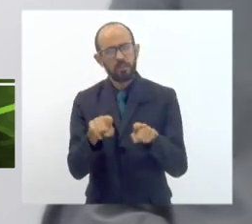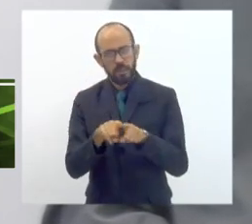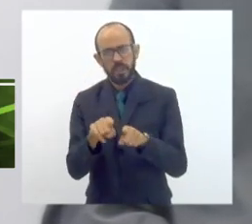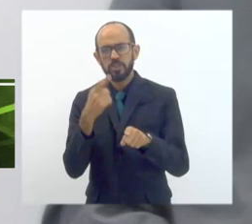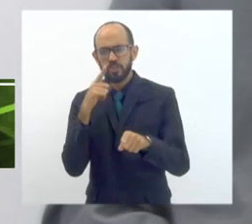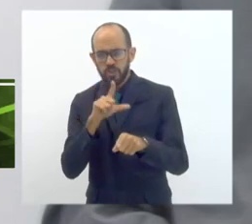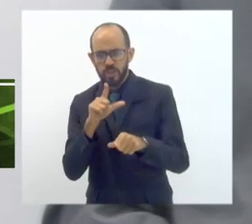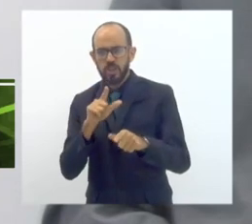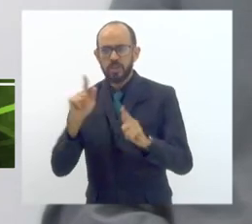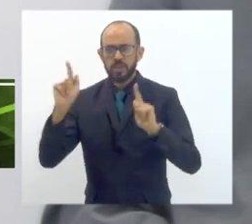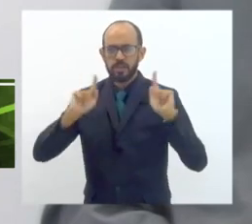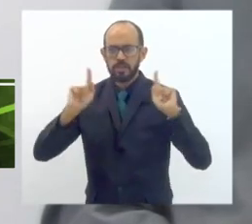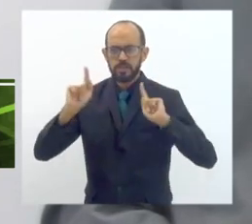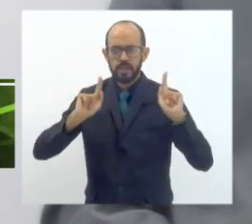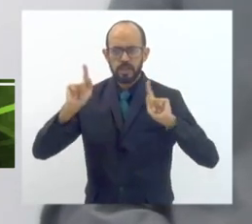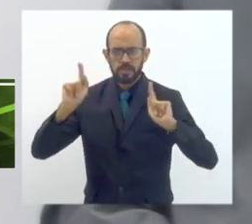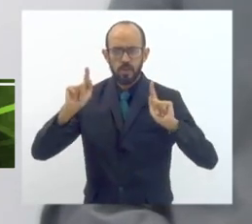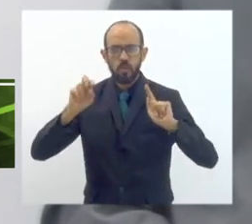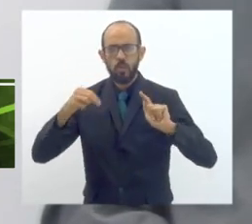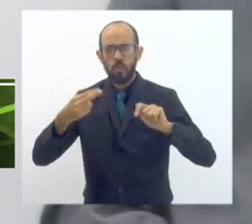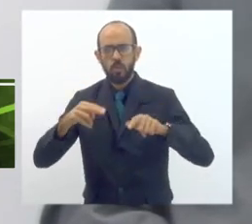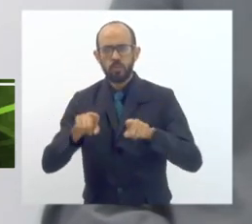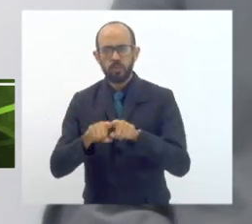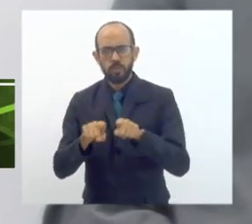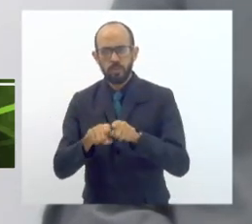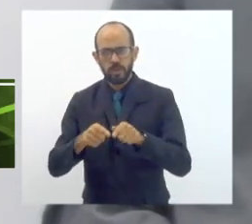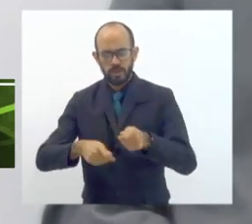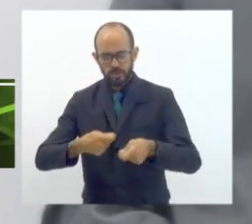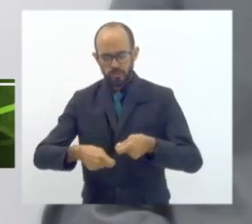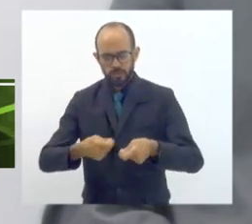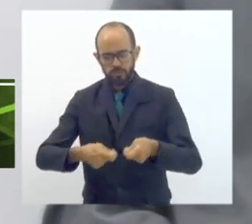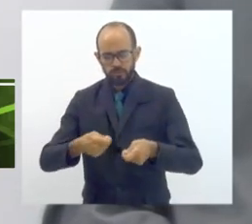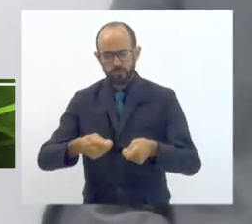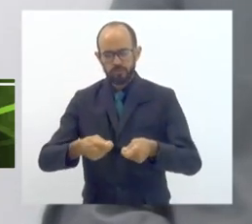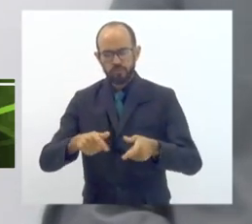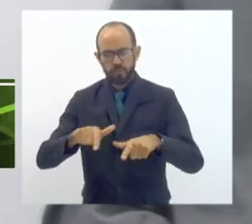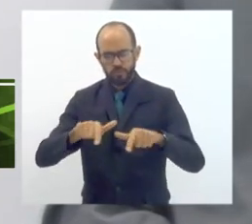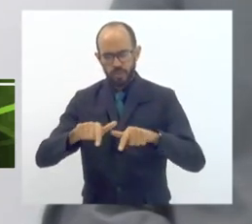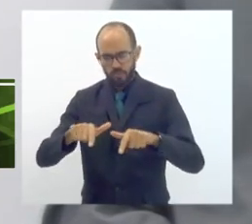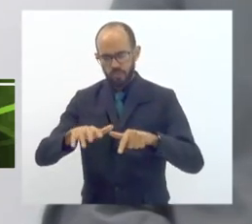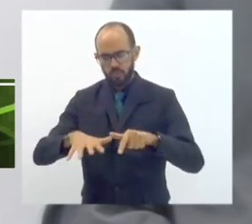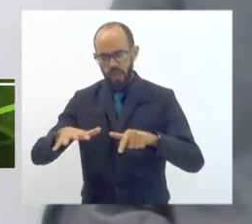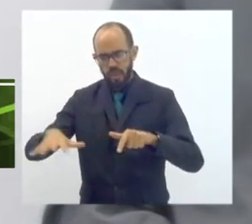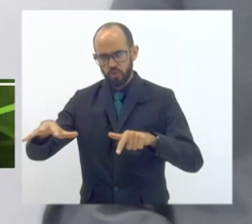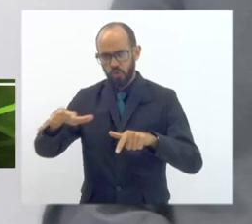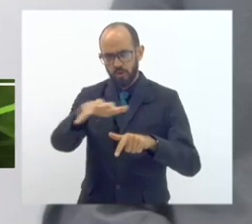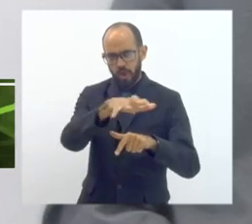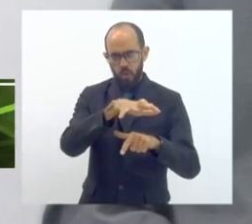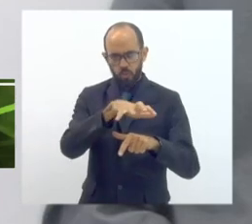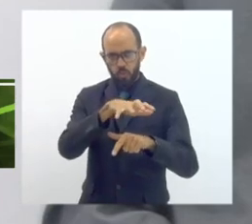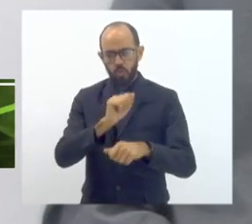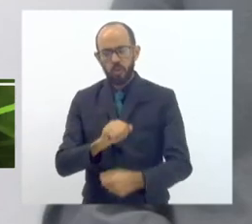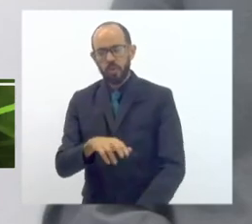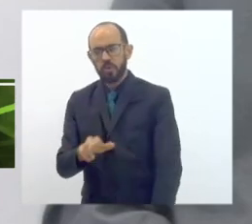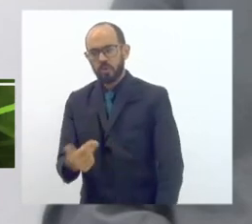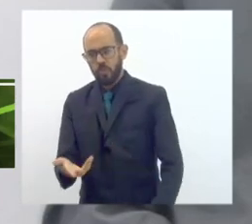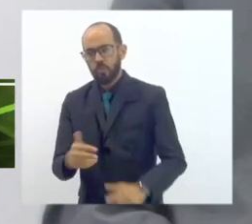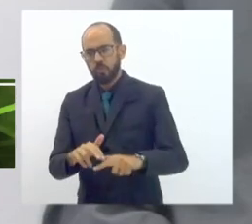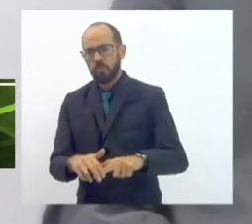solicitatórios, ou mesmo na gestão dos serviços regionais. E aí, para isso, a gente vai ter